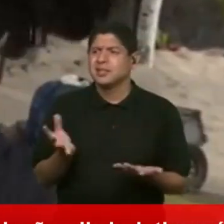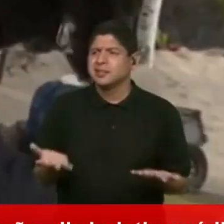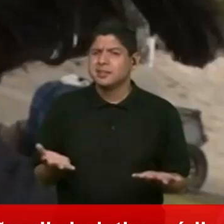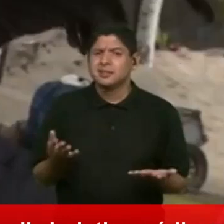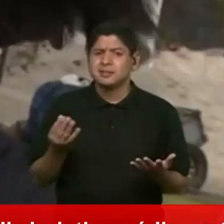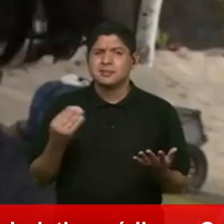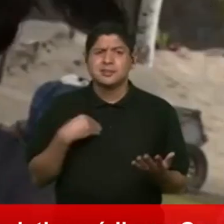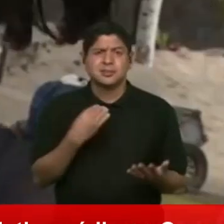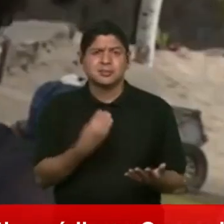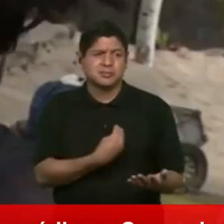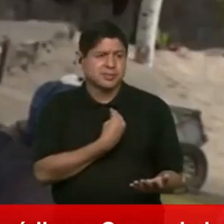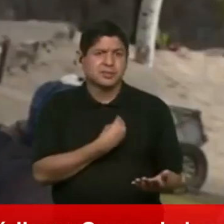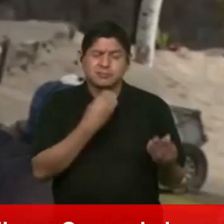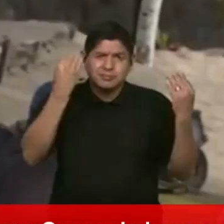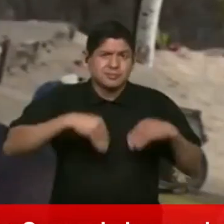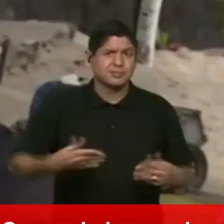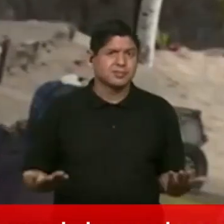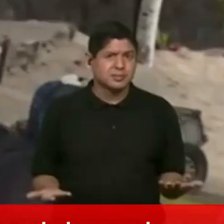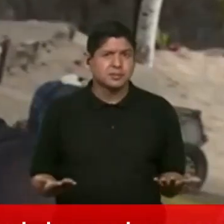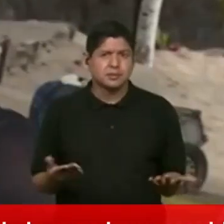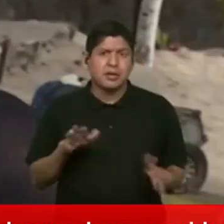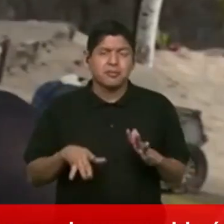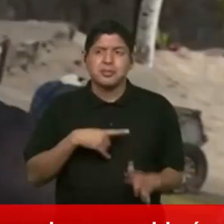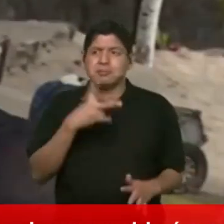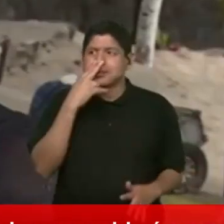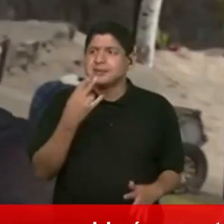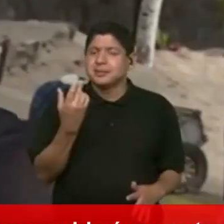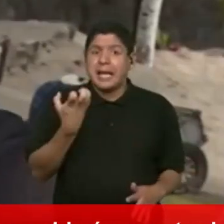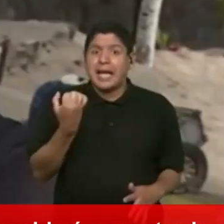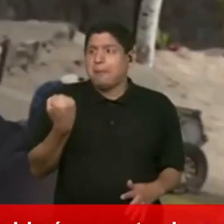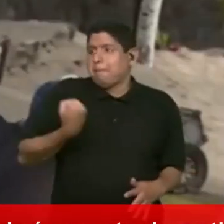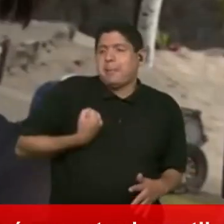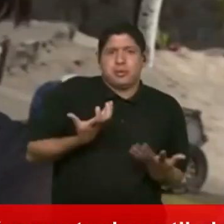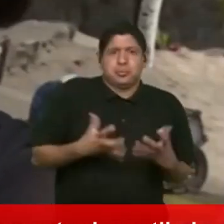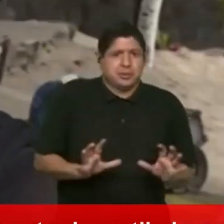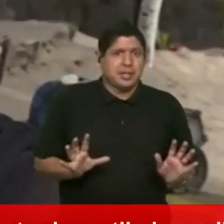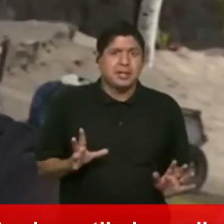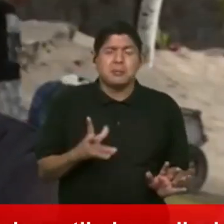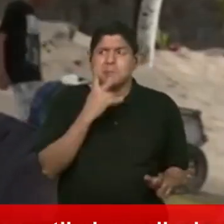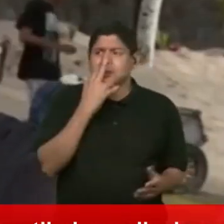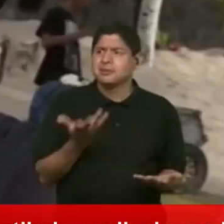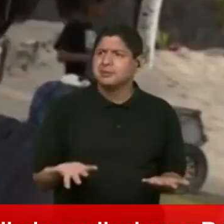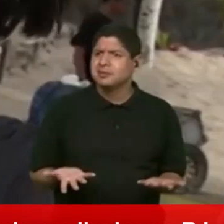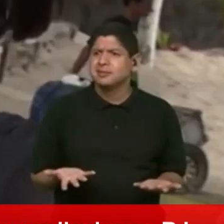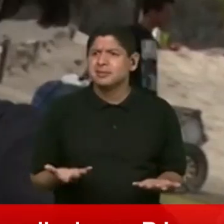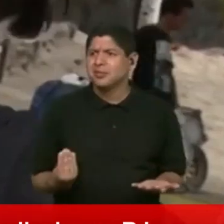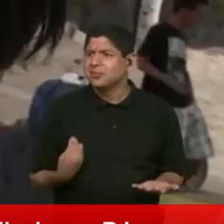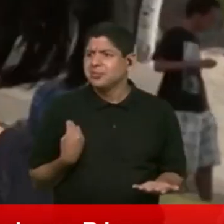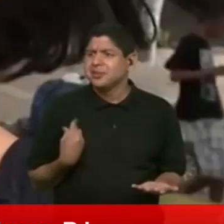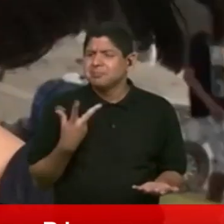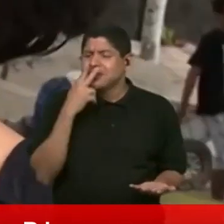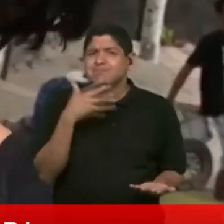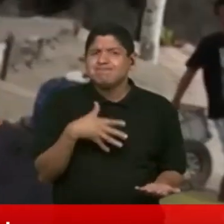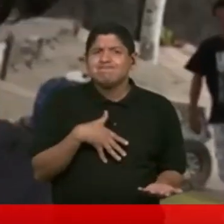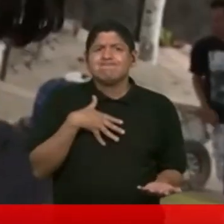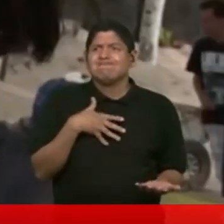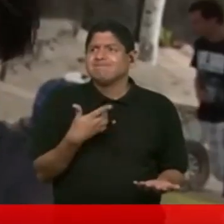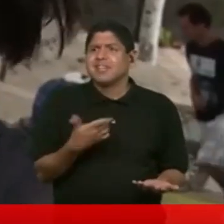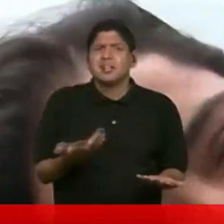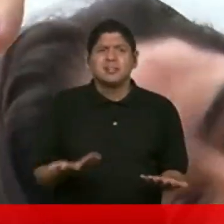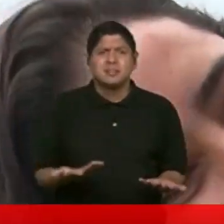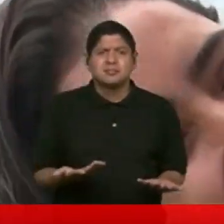desistiu da vida. Mesmo que você não pense em tirar a própria vida, a vida já não tem mais prazer nenhum para